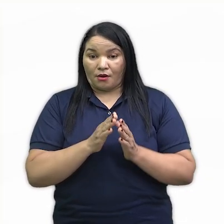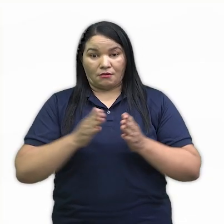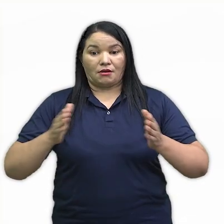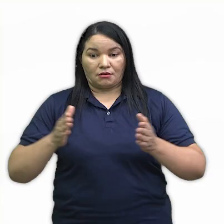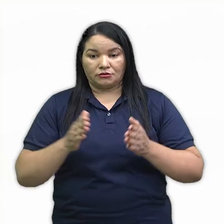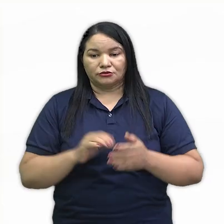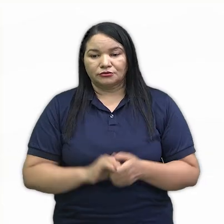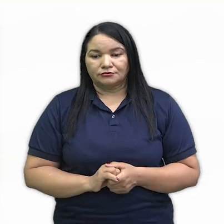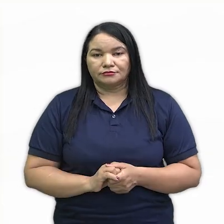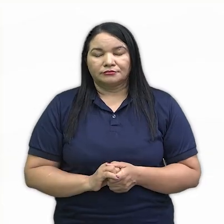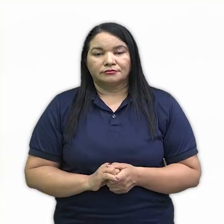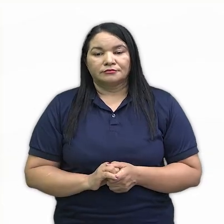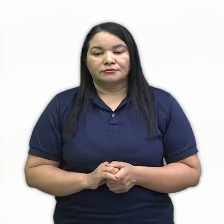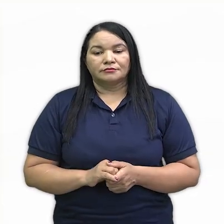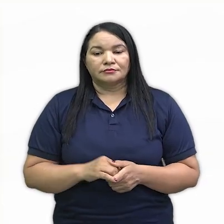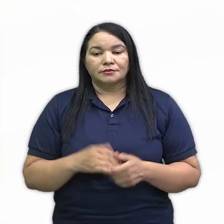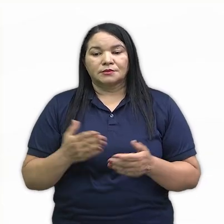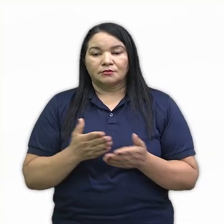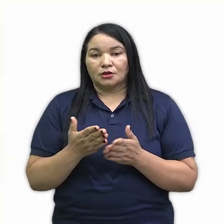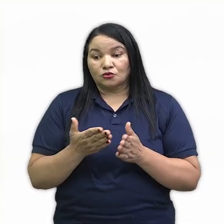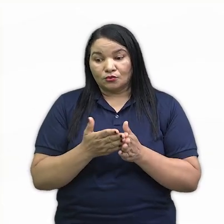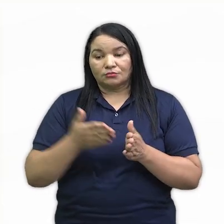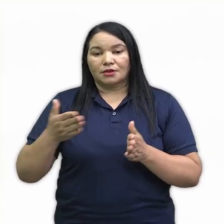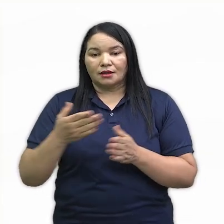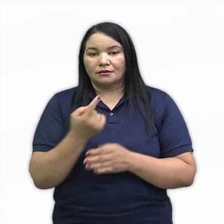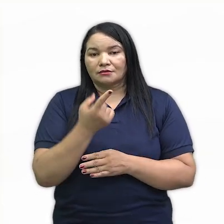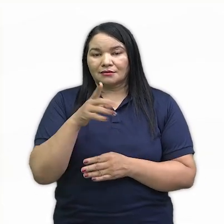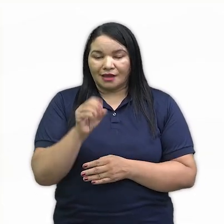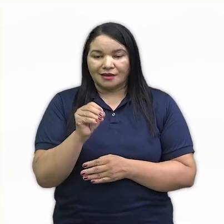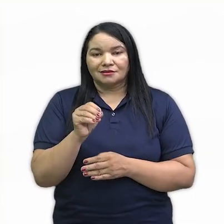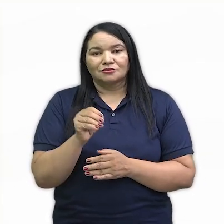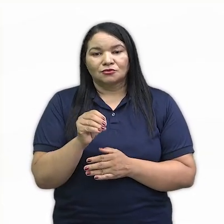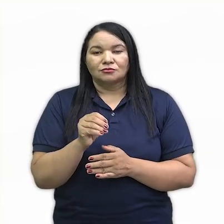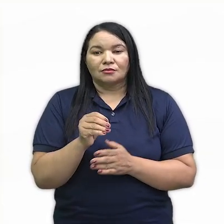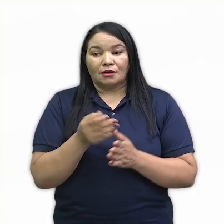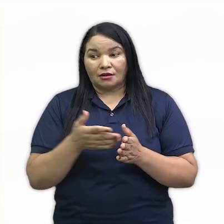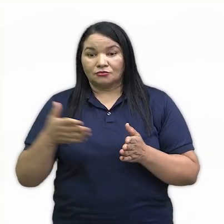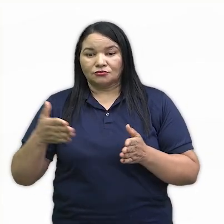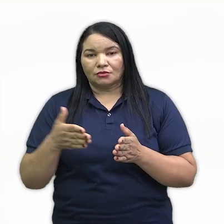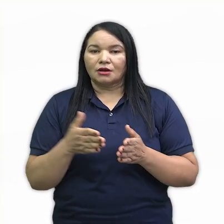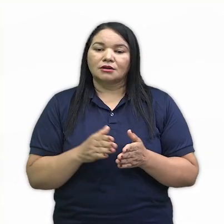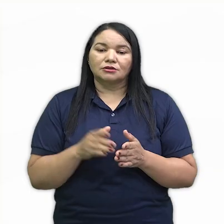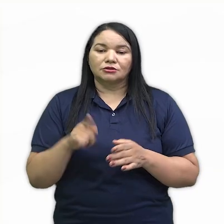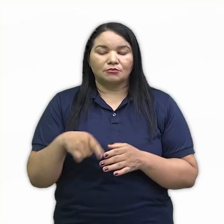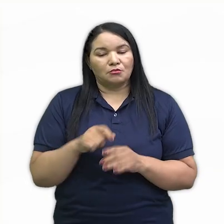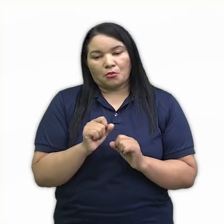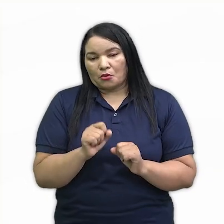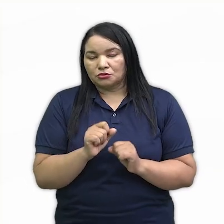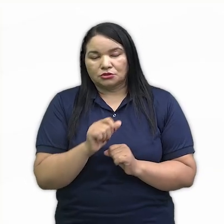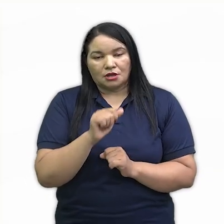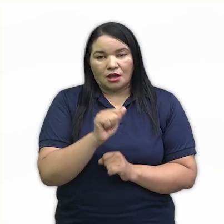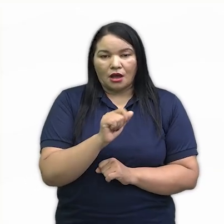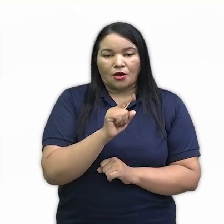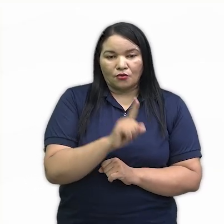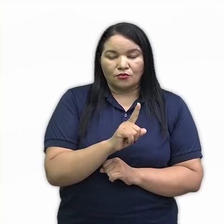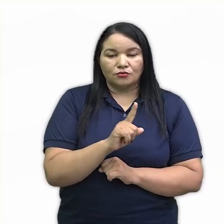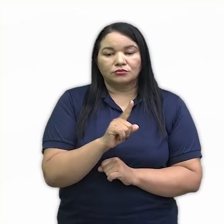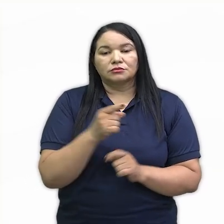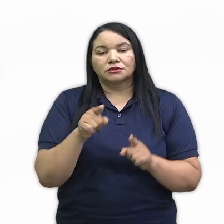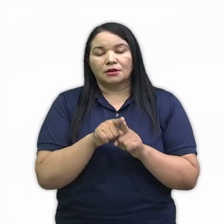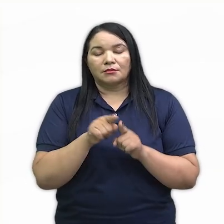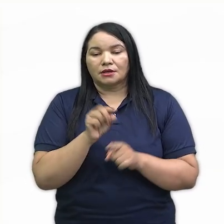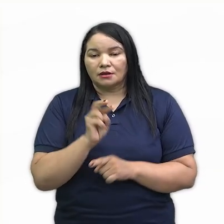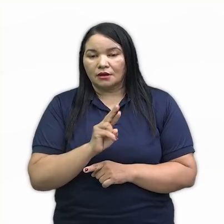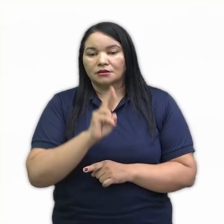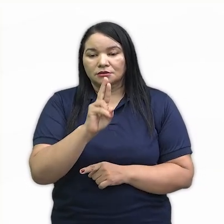o 10º elemento, a gente pega aí, então, os mesmos termos, né? O A1 e a razão, a gente pode calcular o